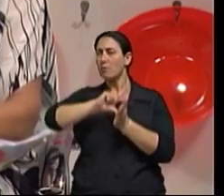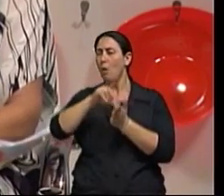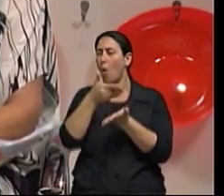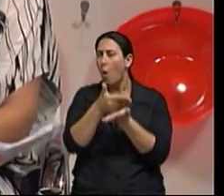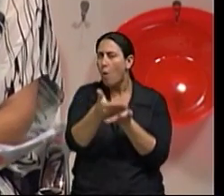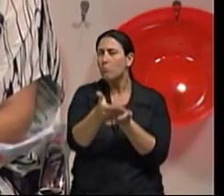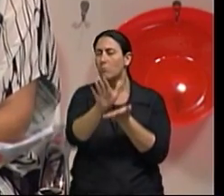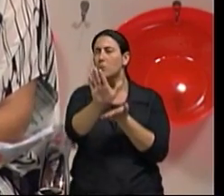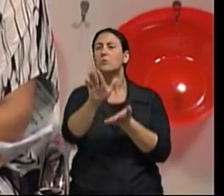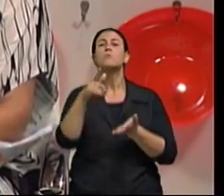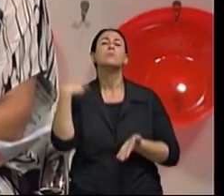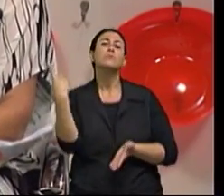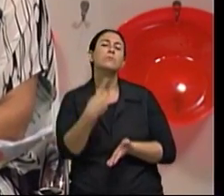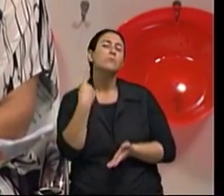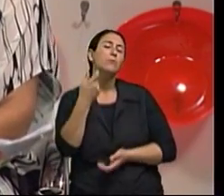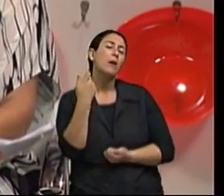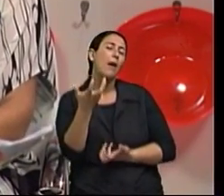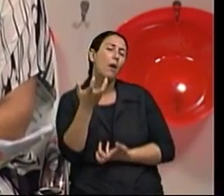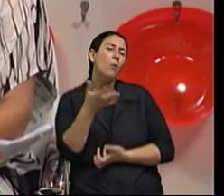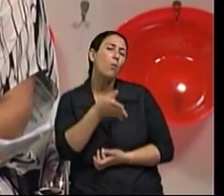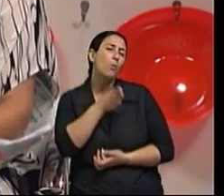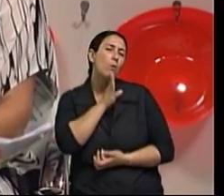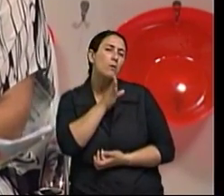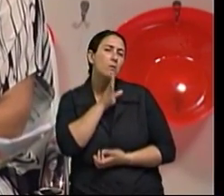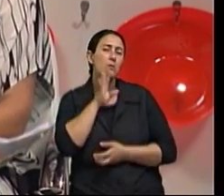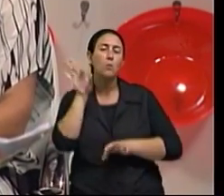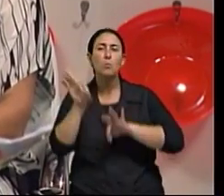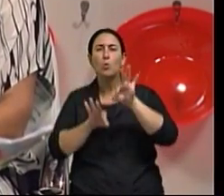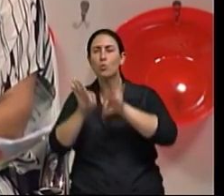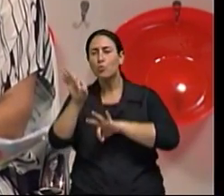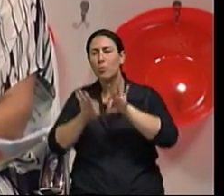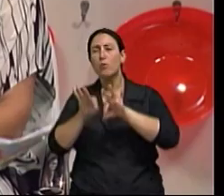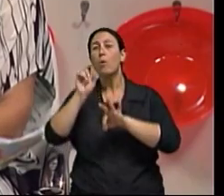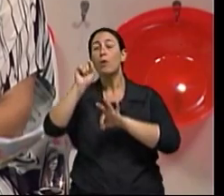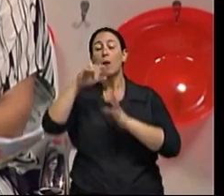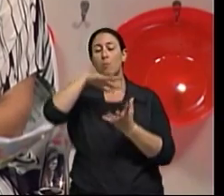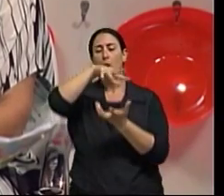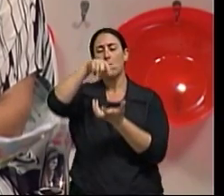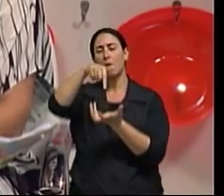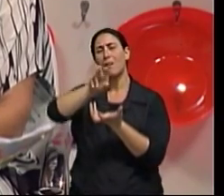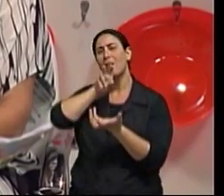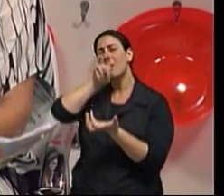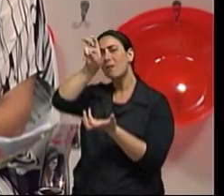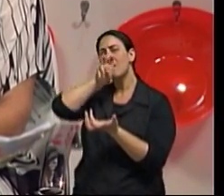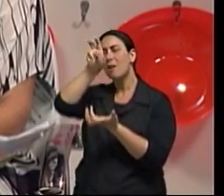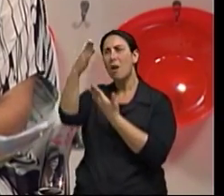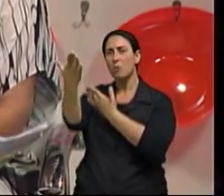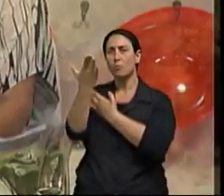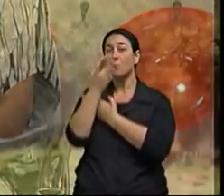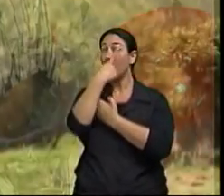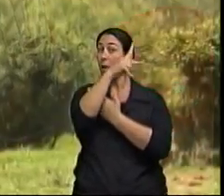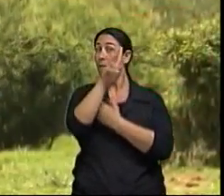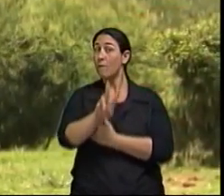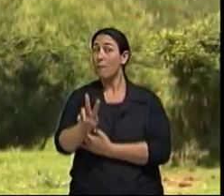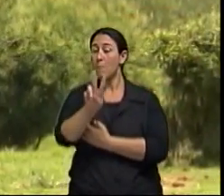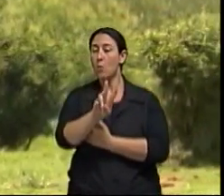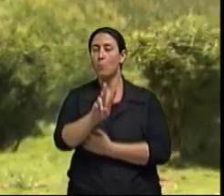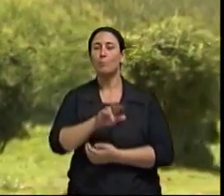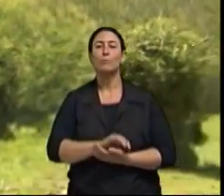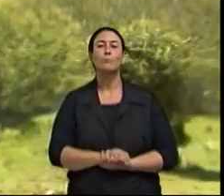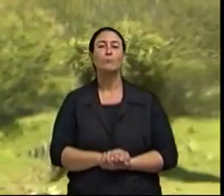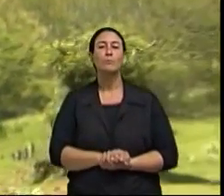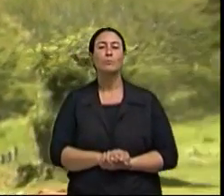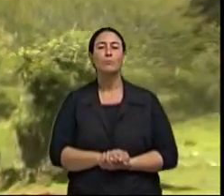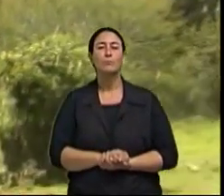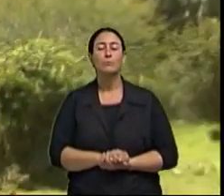nós vamos conhecer o projeto O Planeta Pede Socorro, da Quinta da Estância, lá de Viamão. O Viva